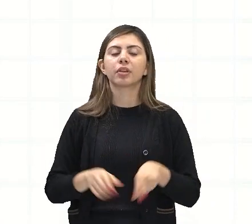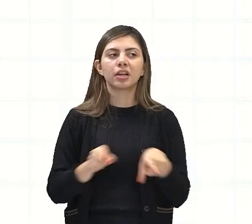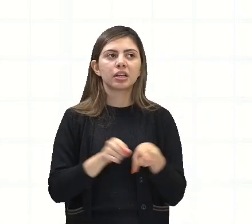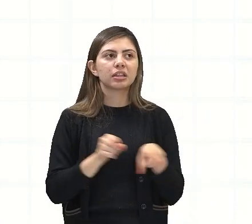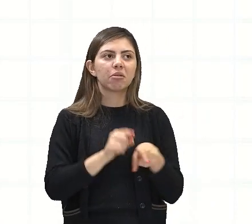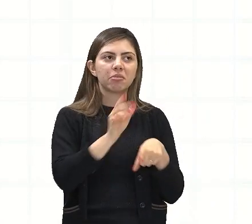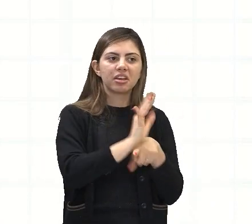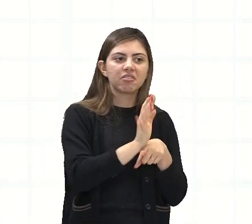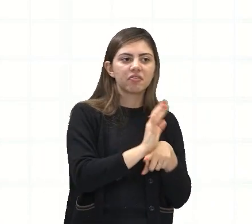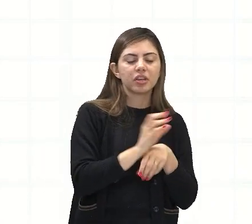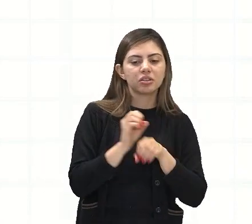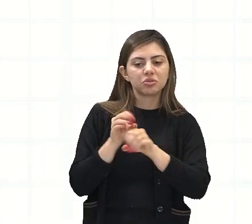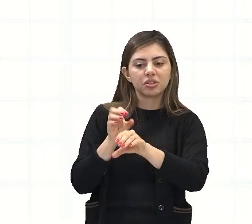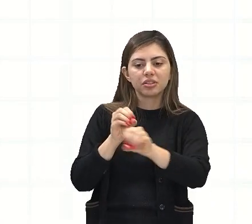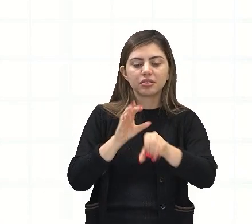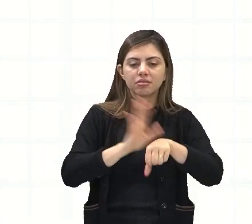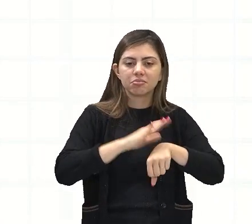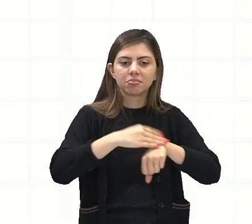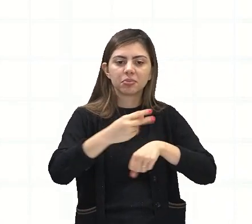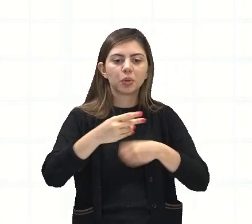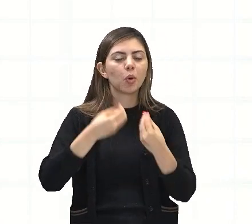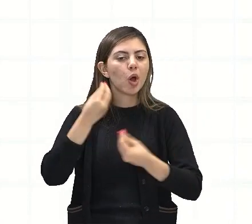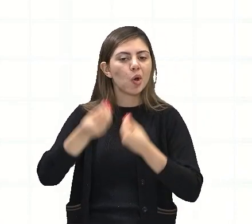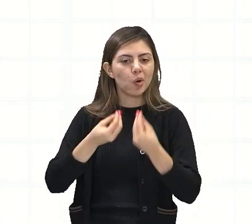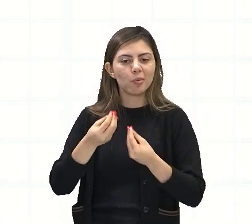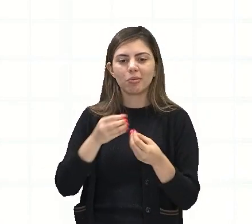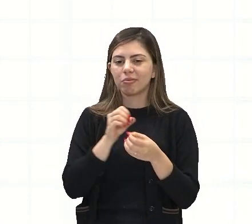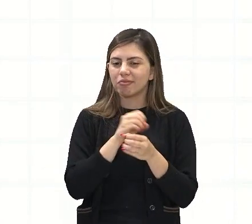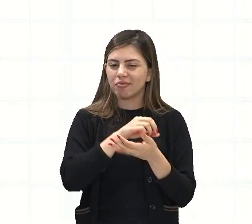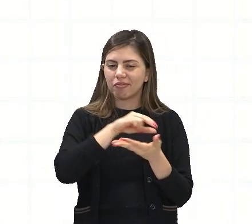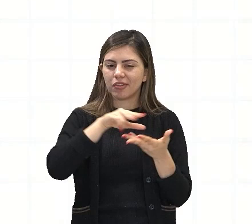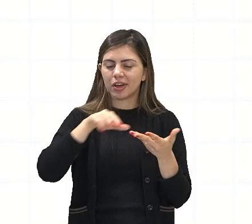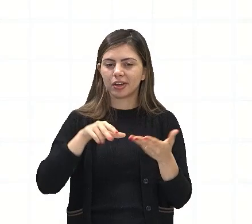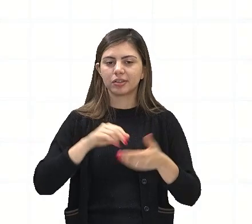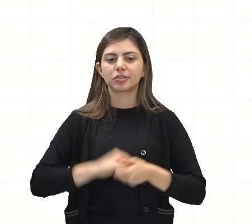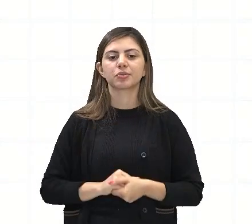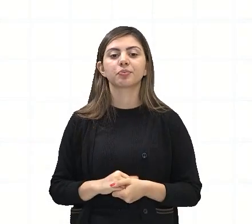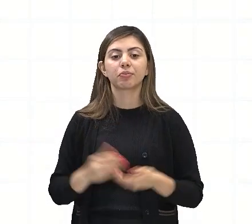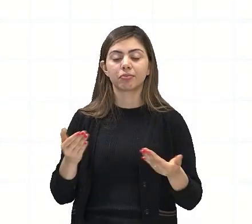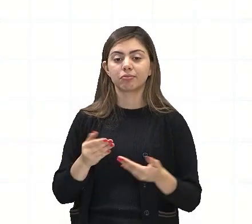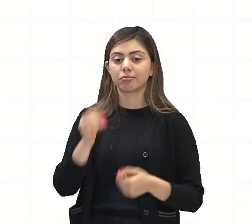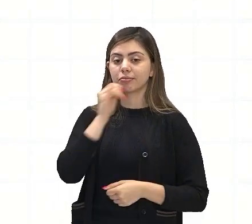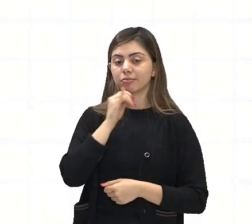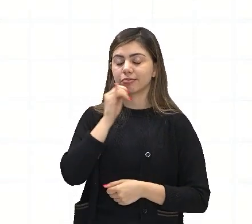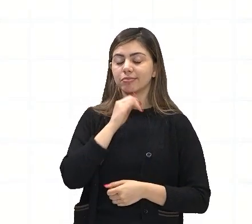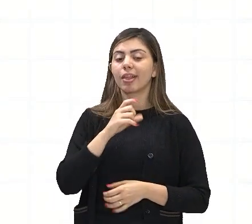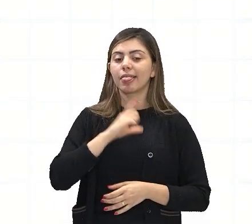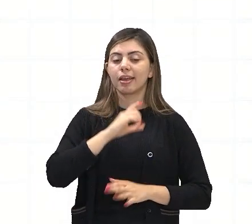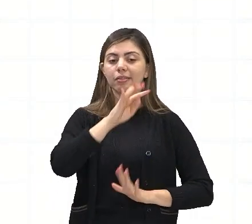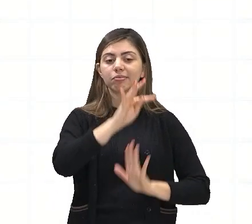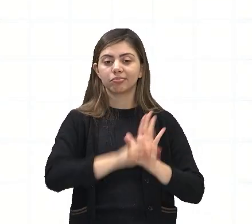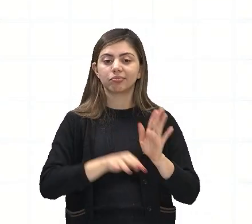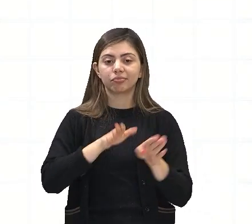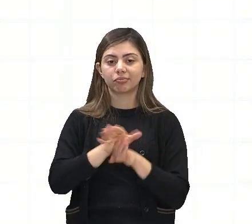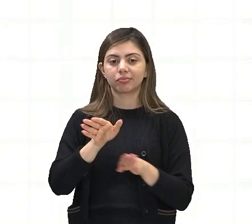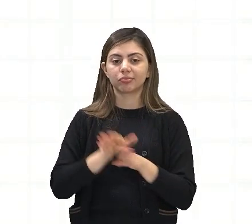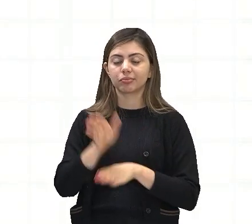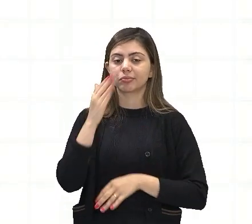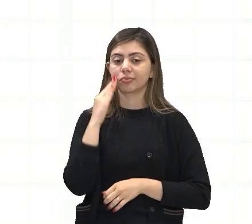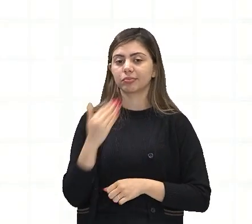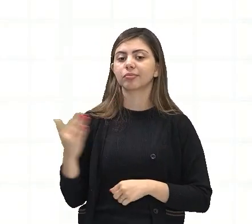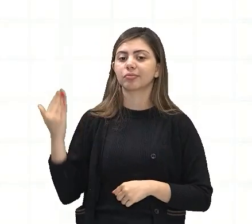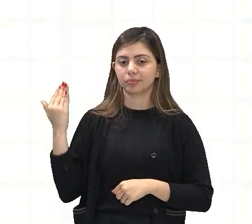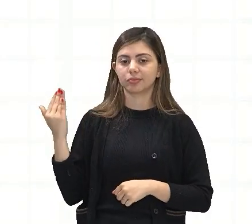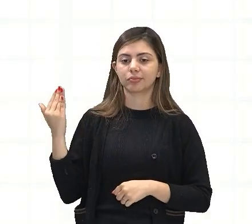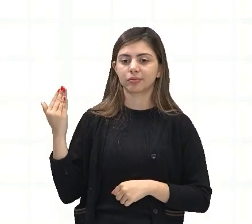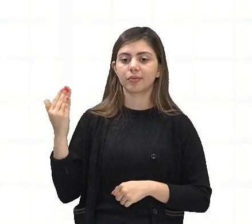outros tipos textuais injuntivos. Agora vamos ver os exemplos de texto injuntivo. Aqui eu tenho,